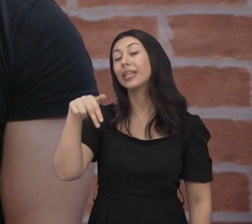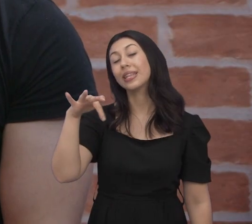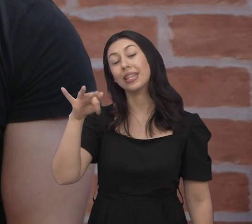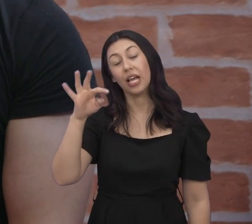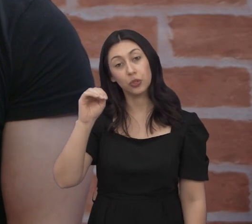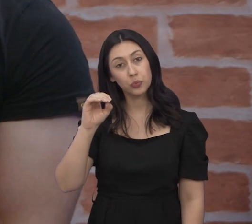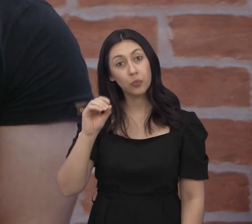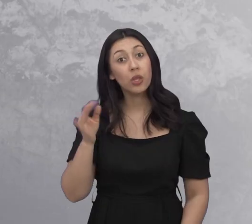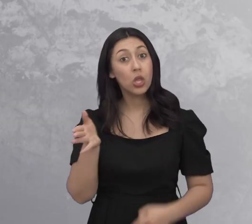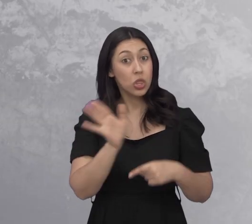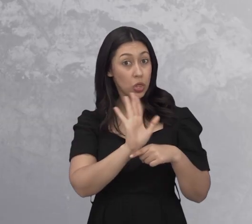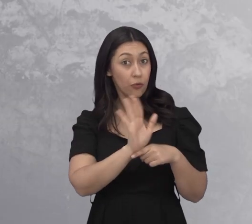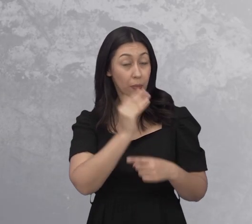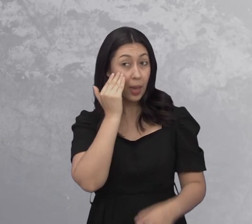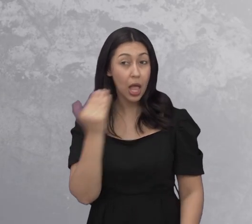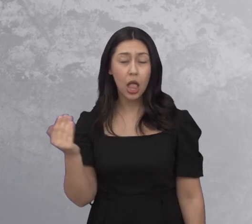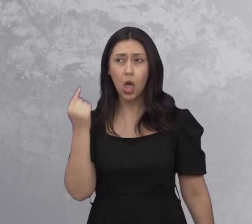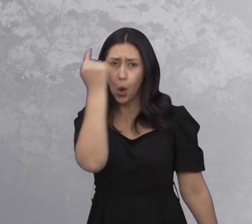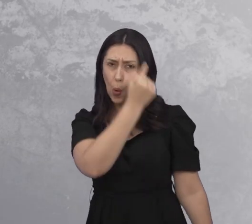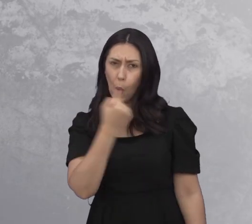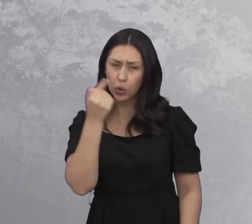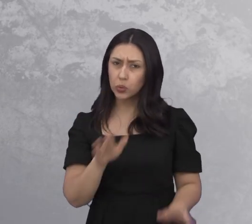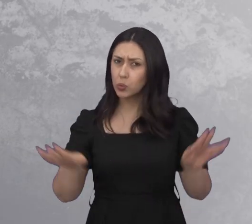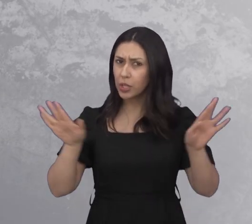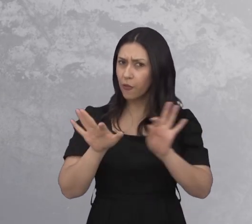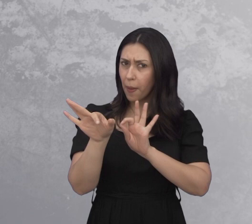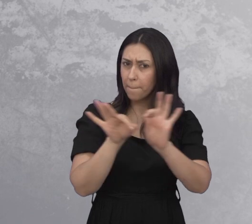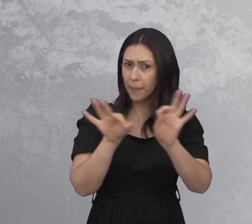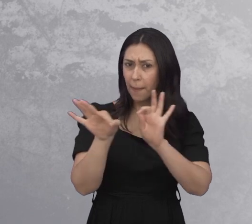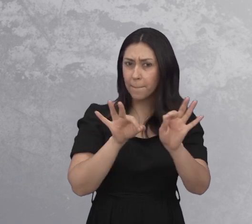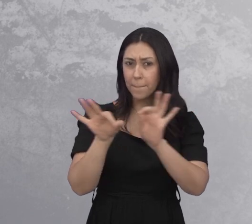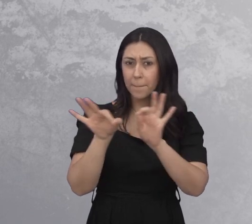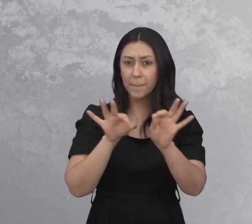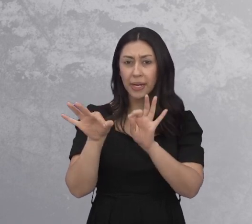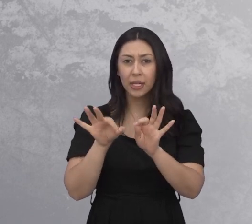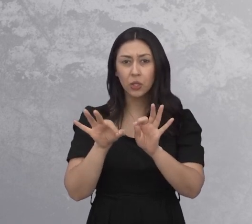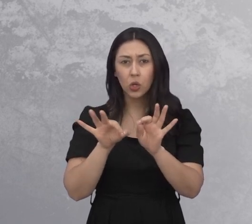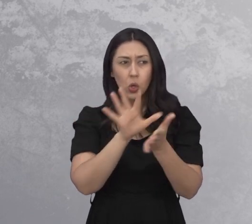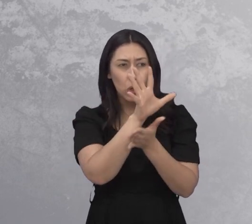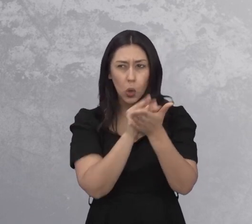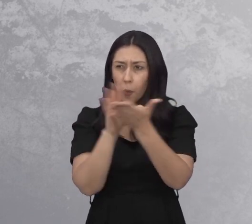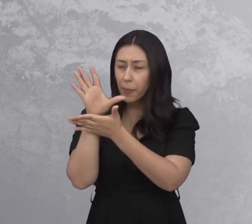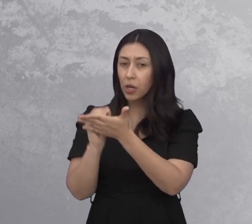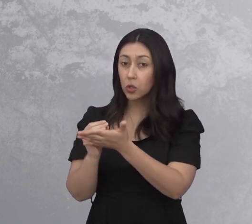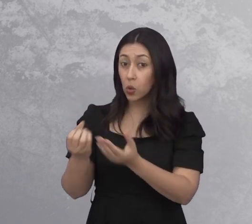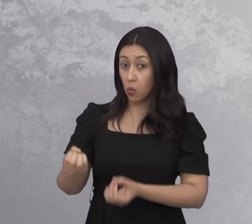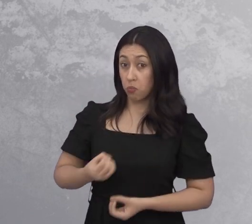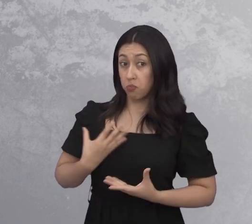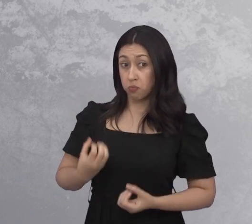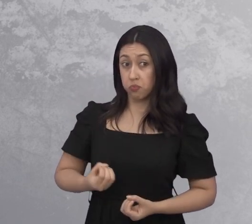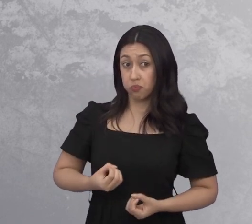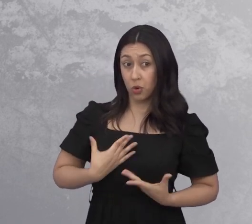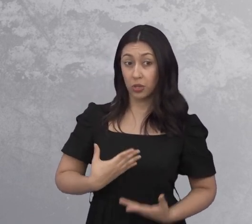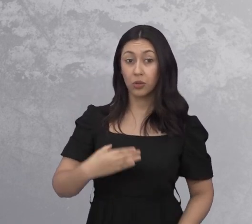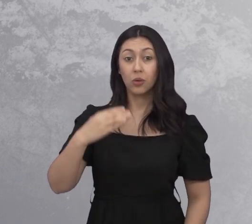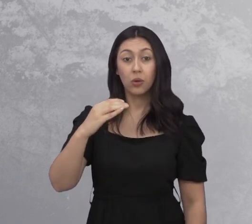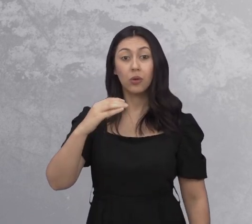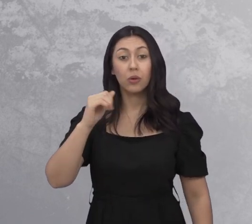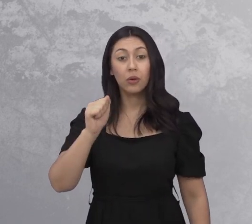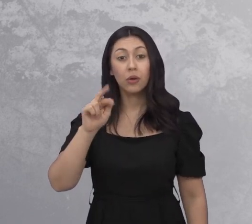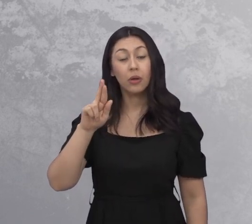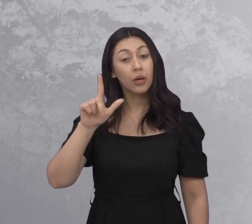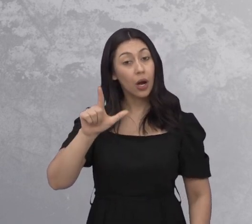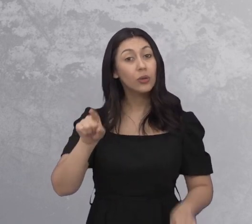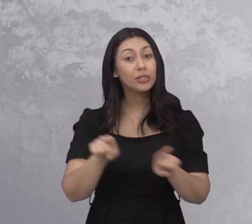No filme ET, o rosto do personagem ET foi elaborado tendo como molde as faces do poeta Carl Sandburg e de